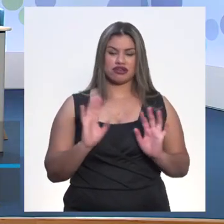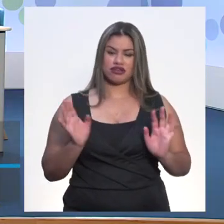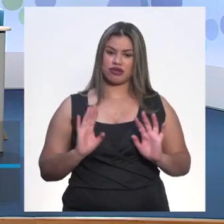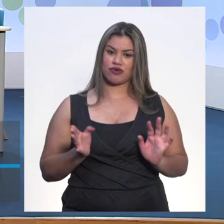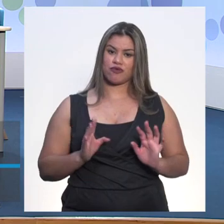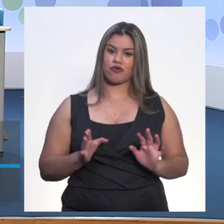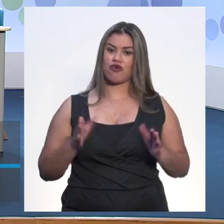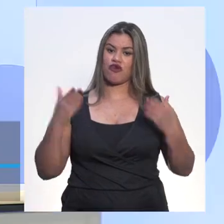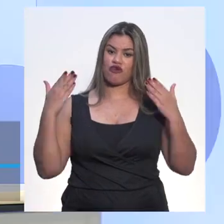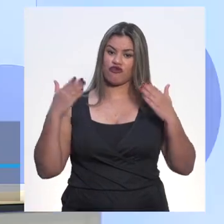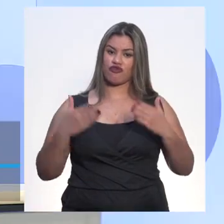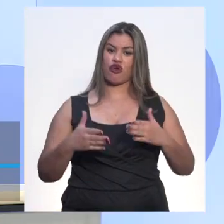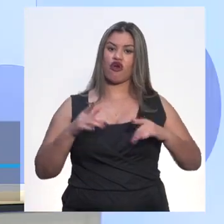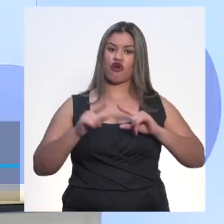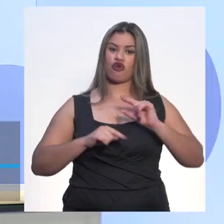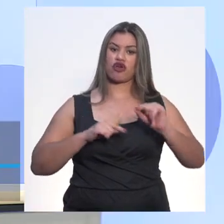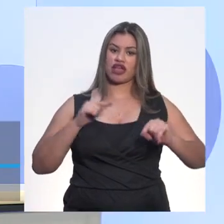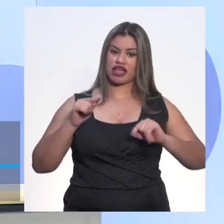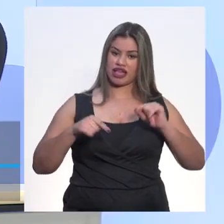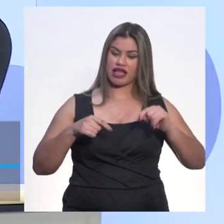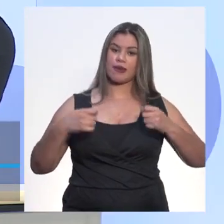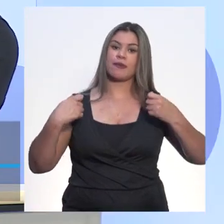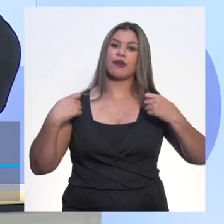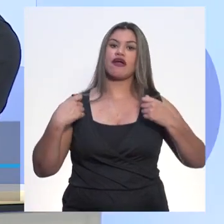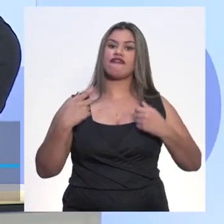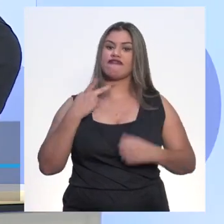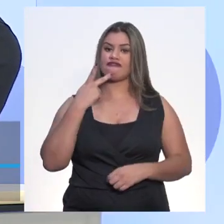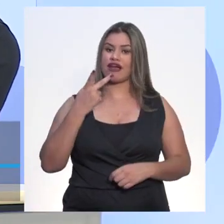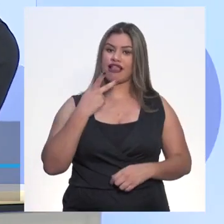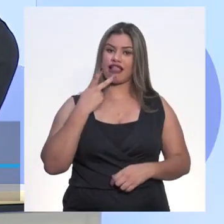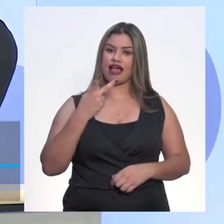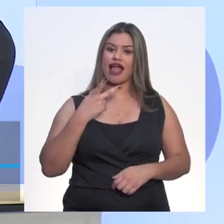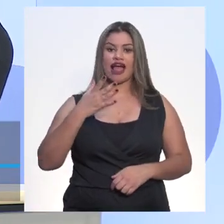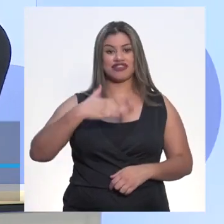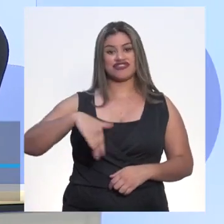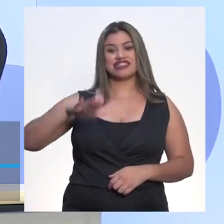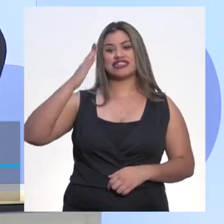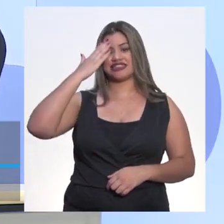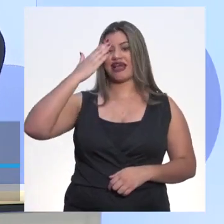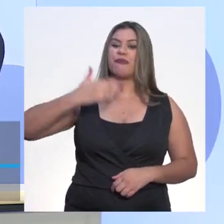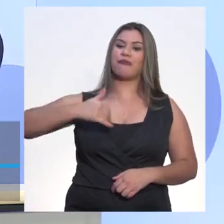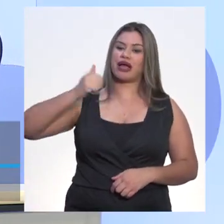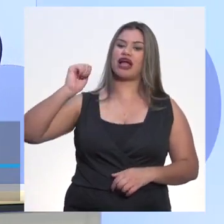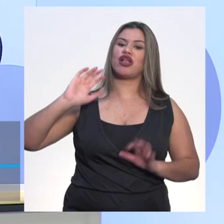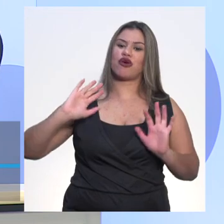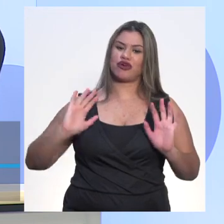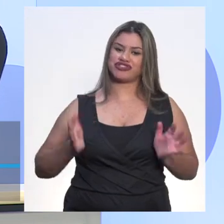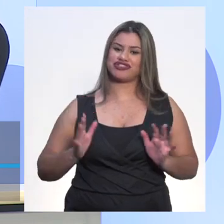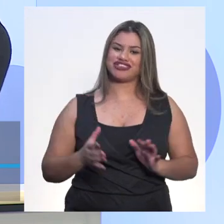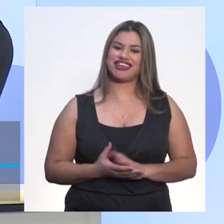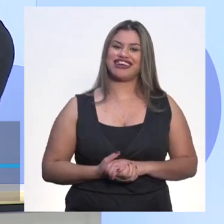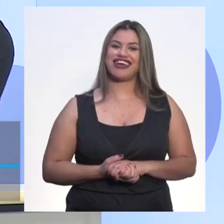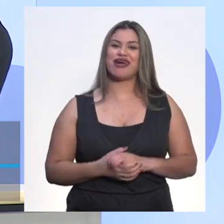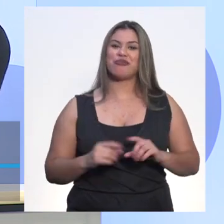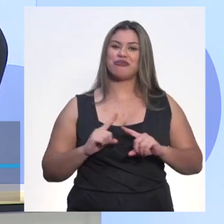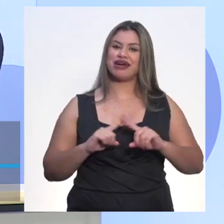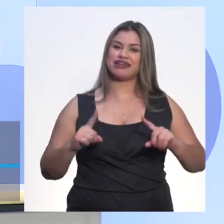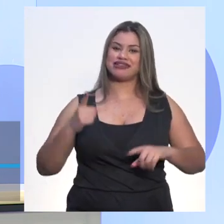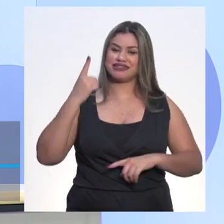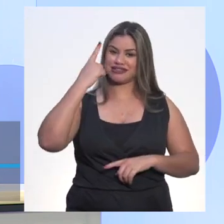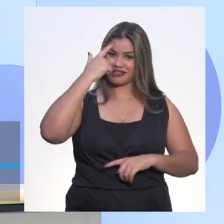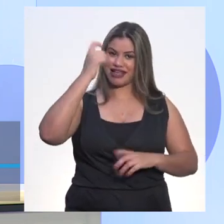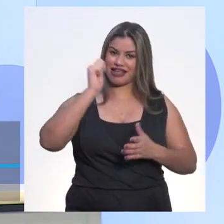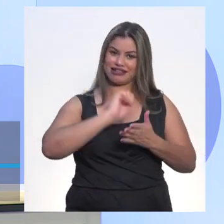mesmo. Não precisam dizer qual que é o melhor, porque aqui a gente já sabe qual seria o melhor. A ideia desse exercício aí